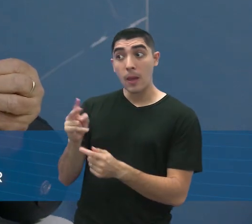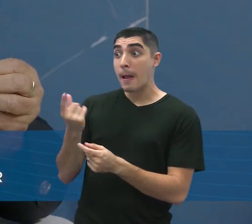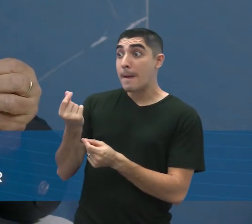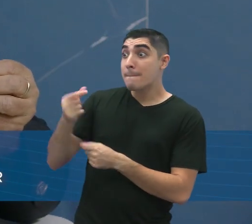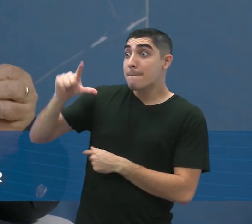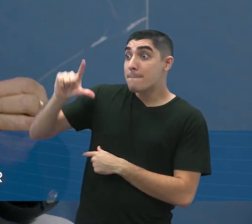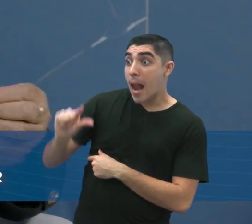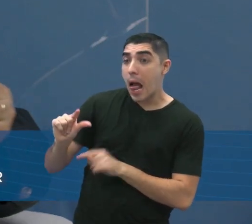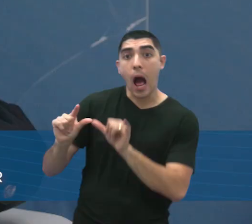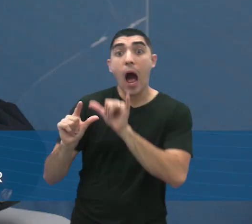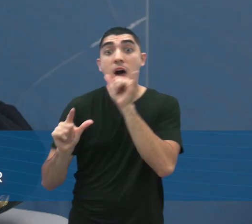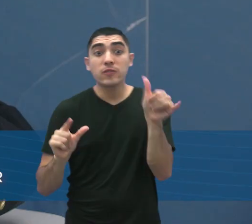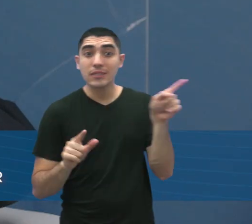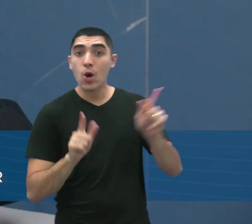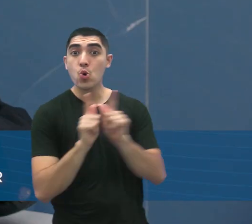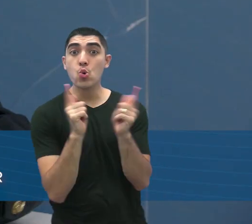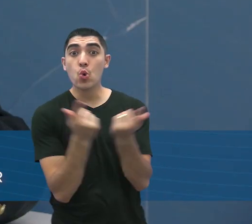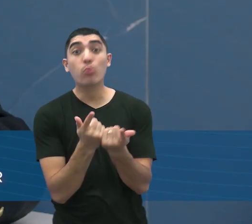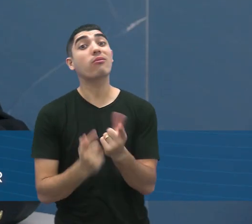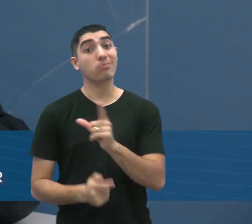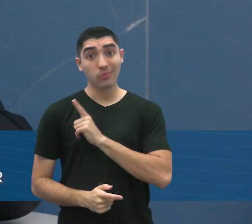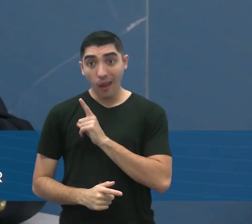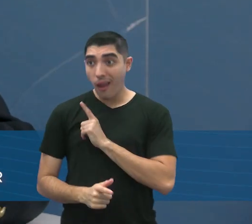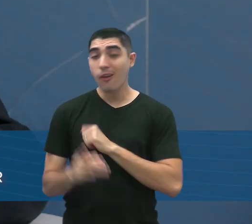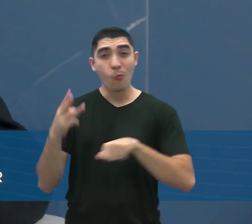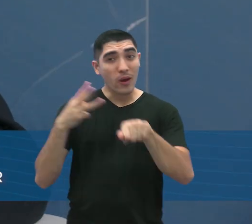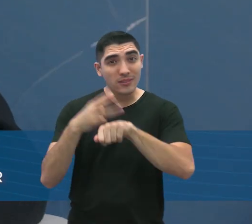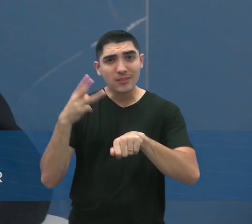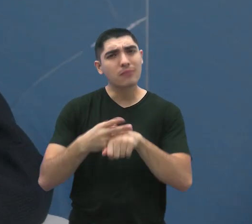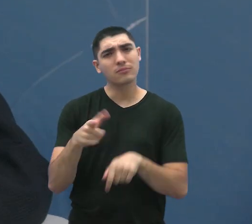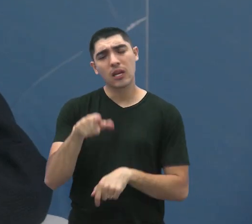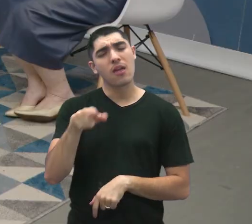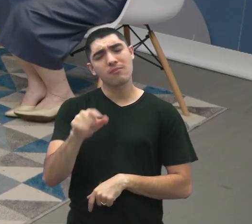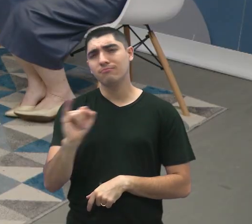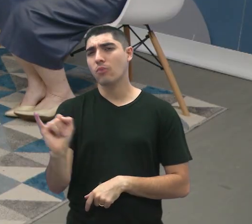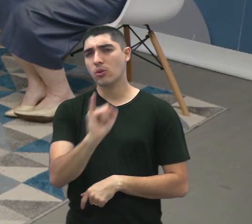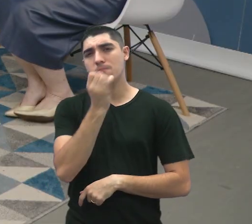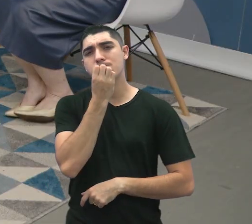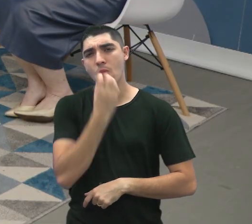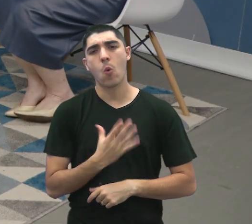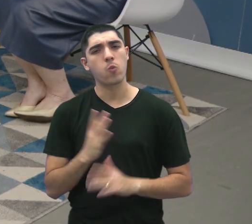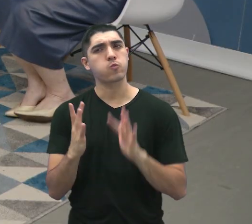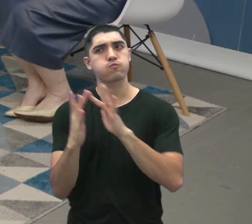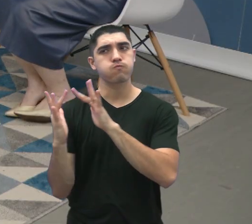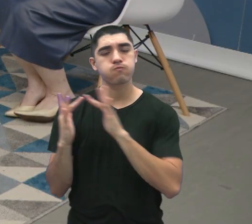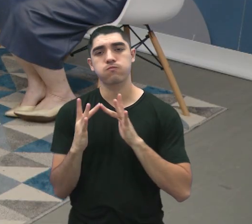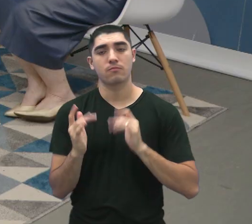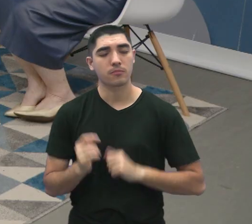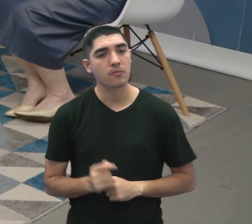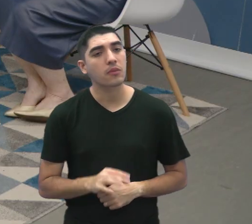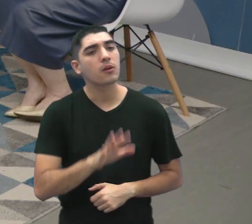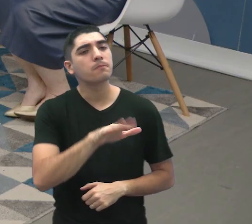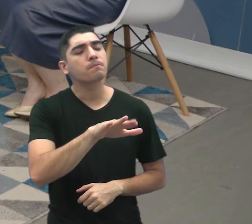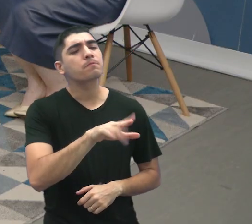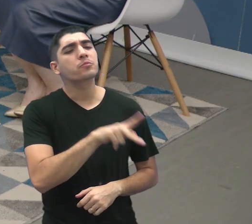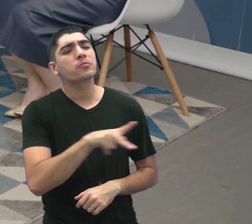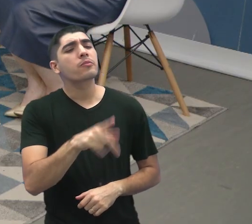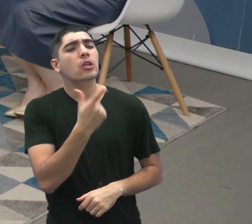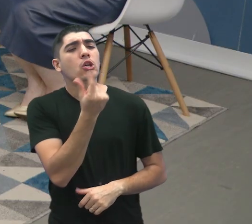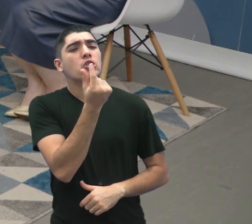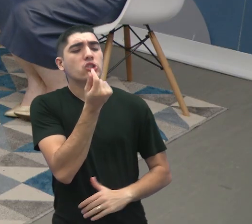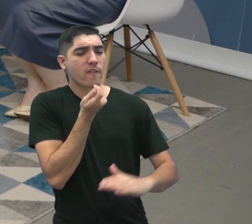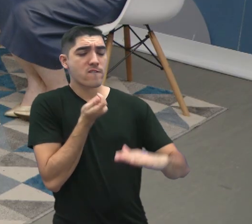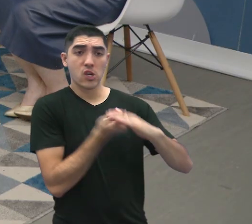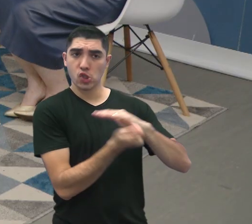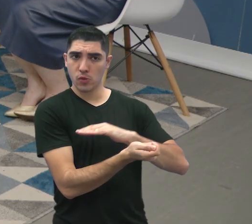no grupo. Exato. A gente faz isso, né? Então, entende? Aí vai e compra. Então isso é muito importante. Professor, falando em investimentos,